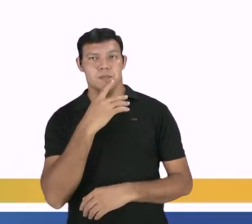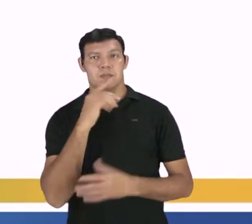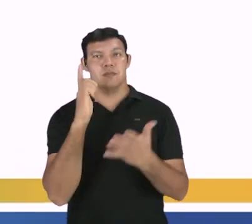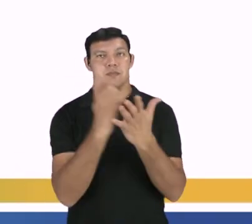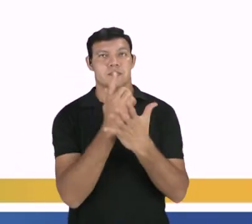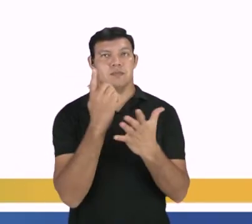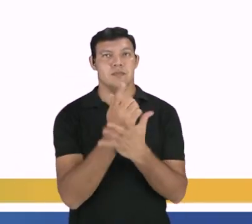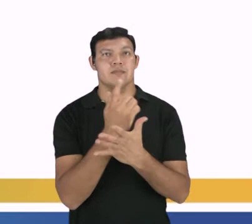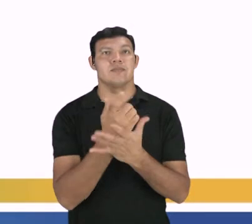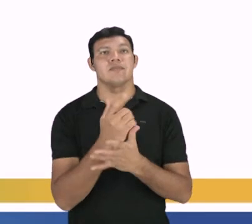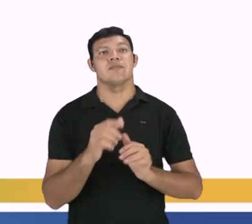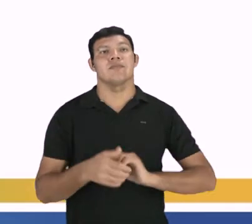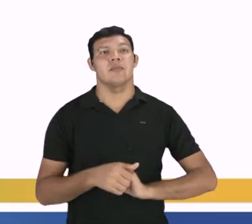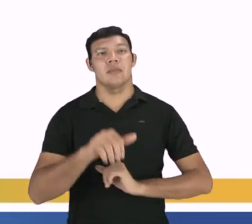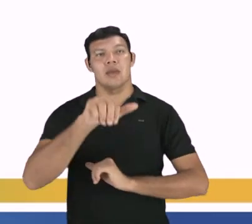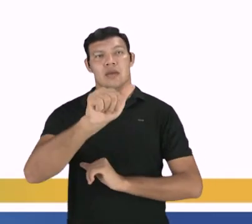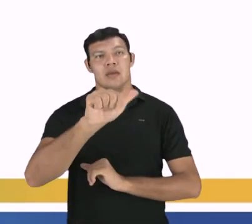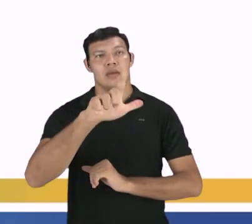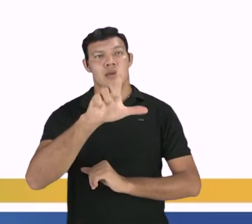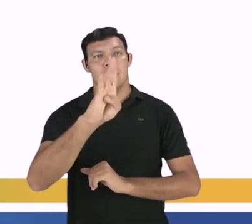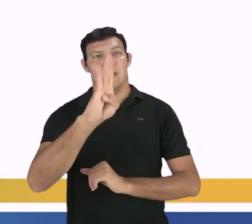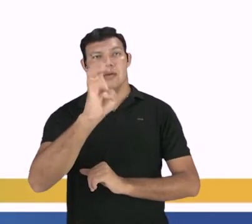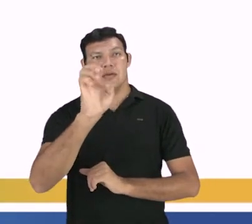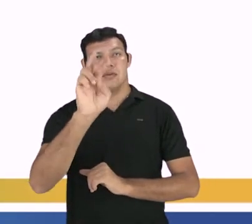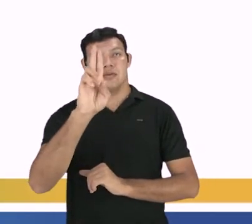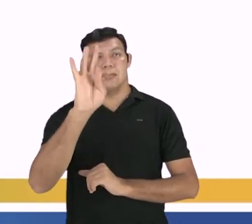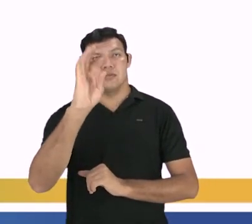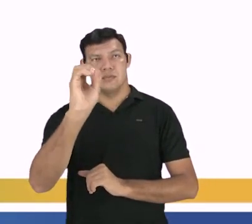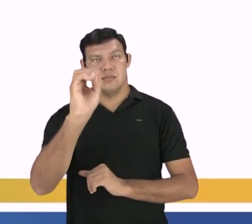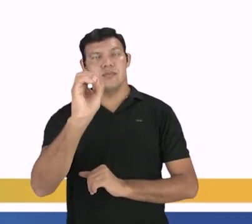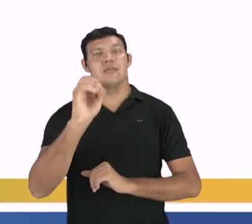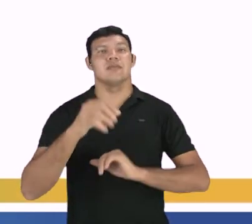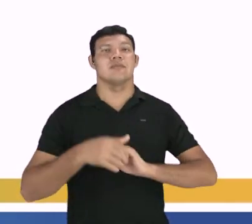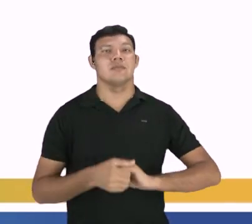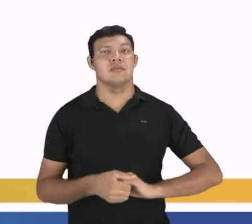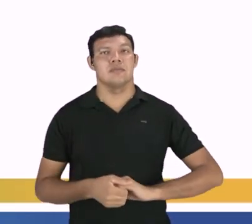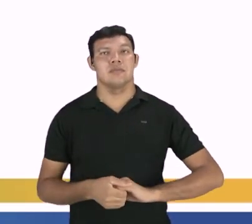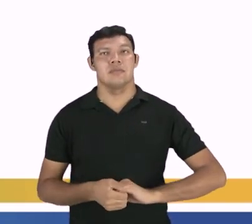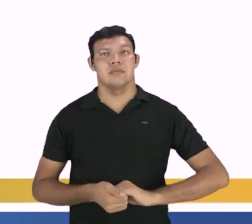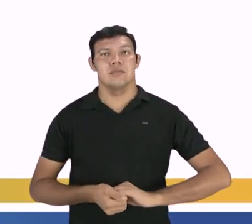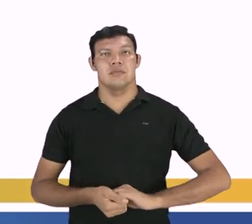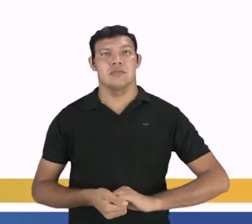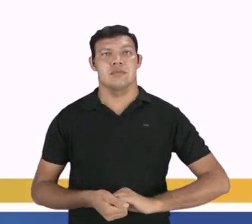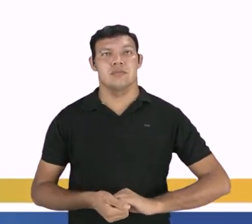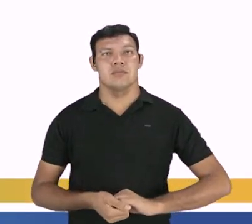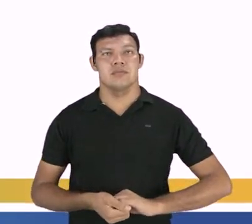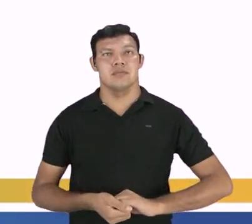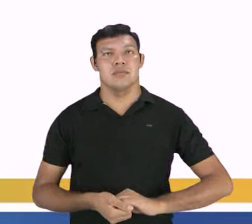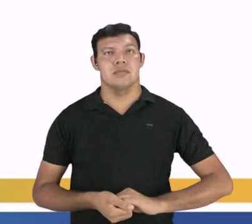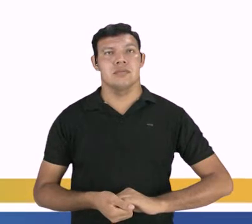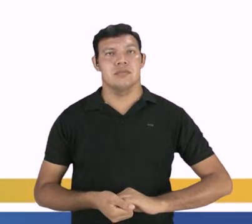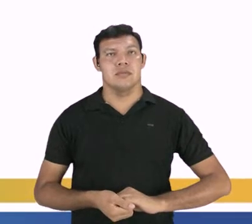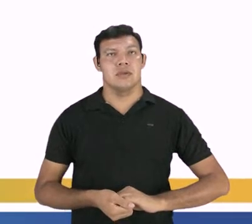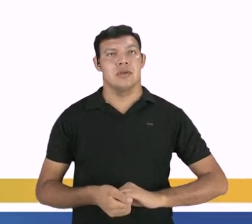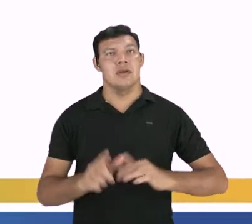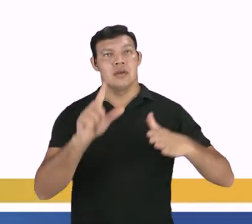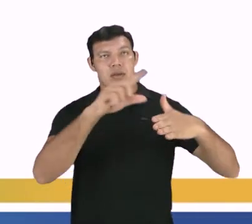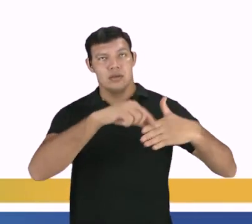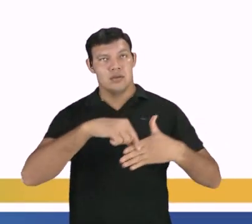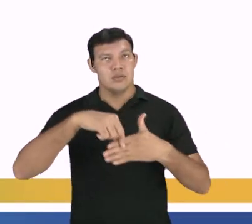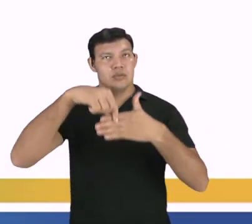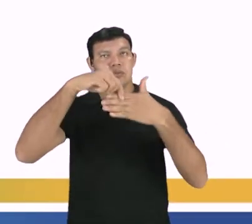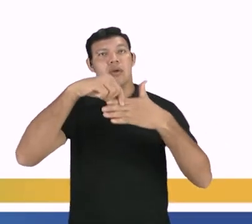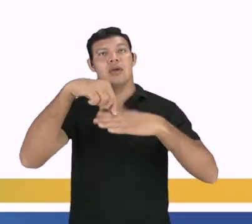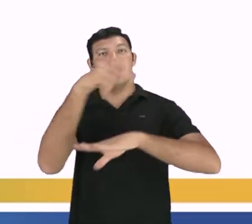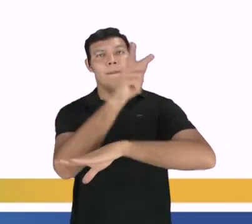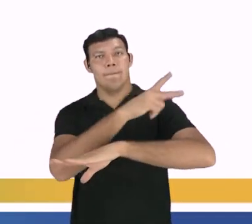por Alberto de Oliveira, porém o nome dele é Antônio Mariano Alberto de Oliveira, tá? Aí considera-se pseudônimo, porque